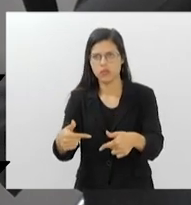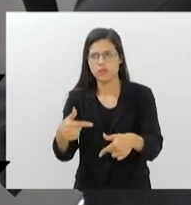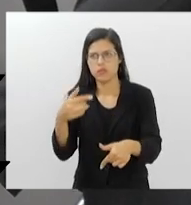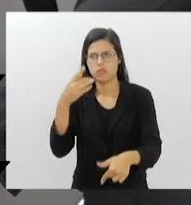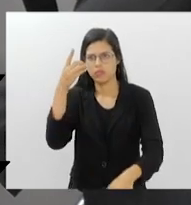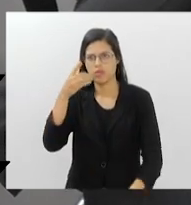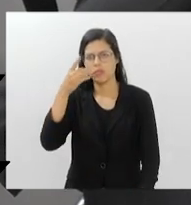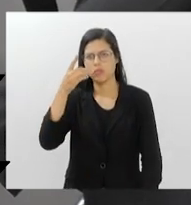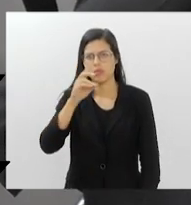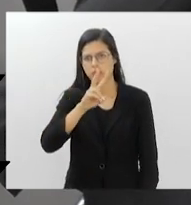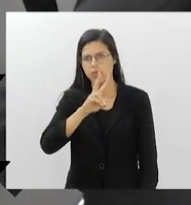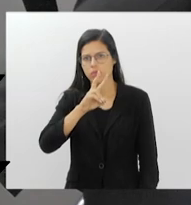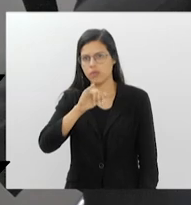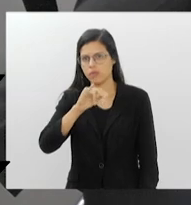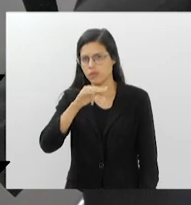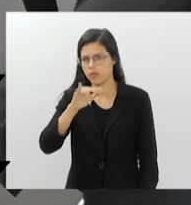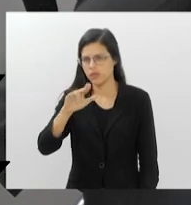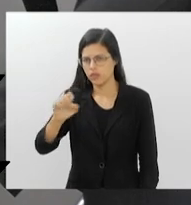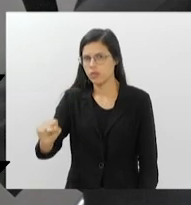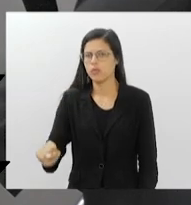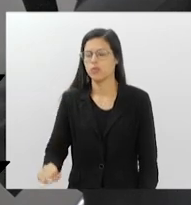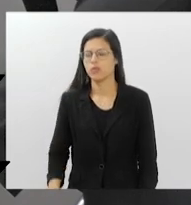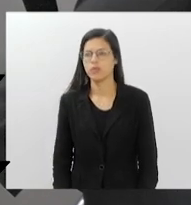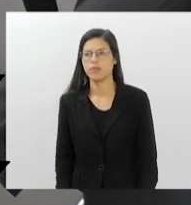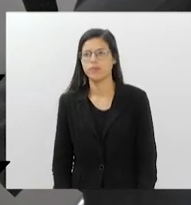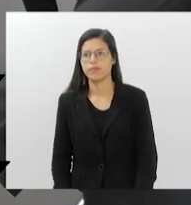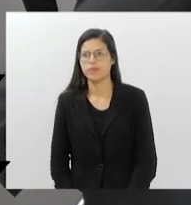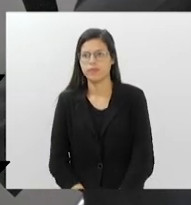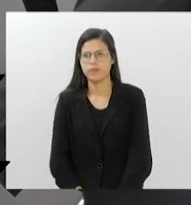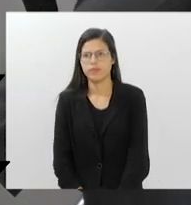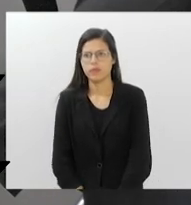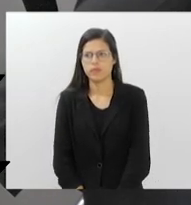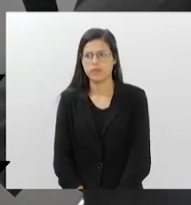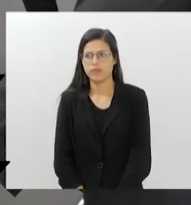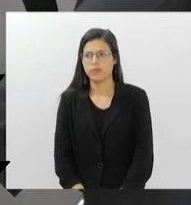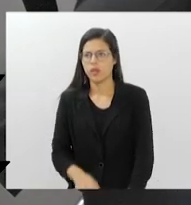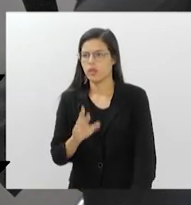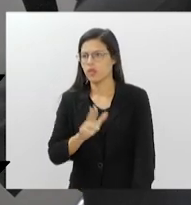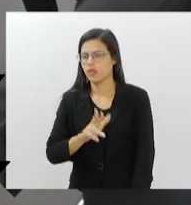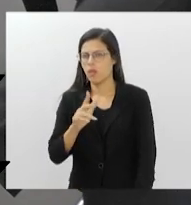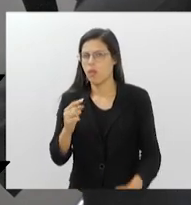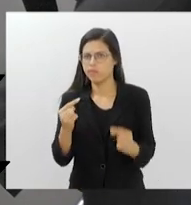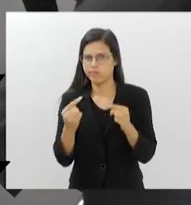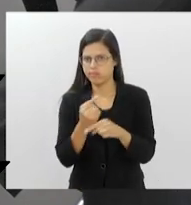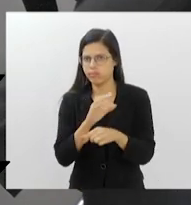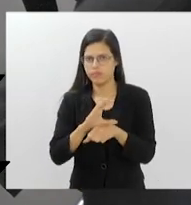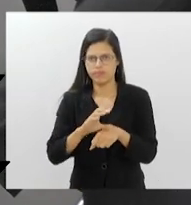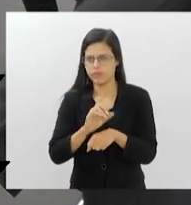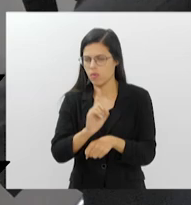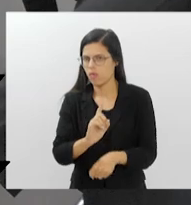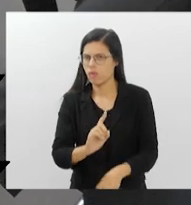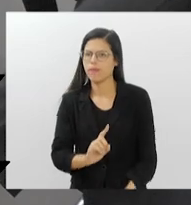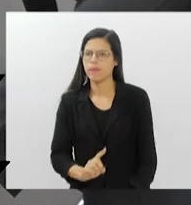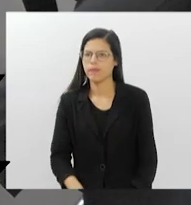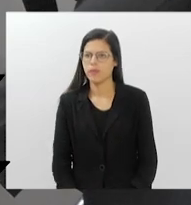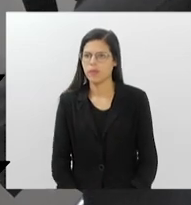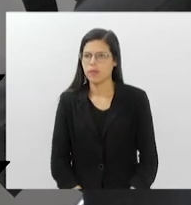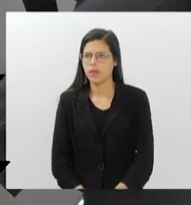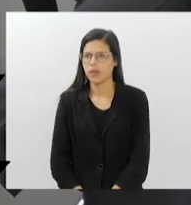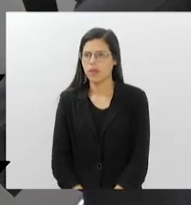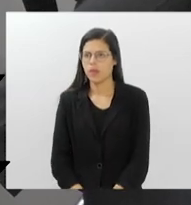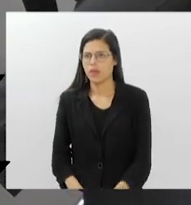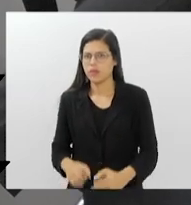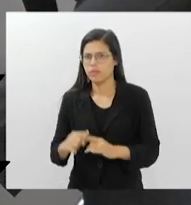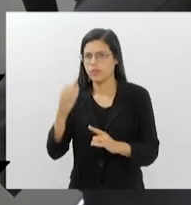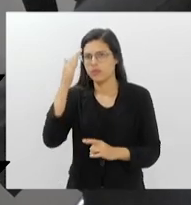Vinícius kolino eh não é inconstitucional mas eu entendo é que naturalmente quando